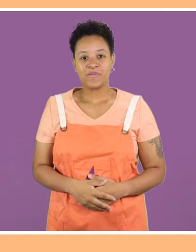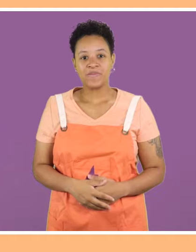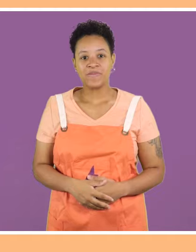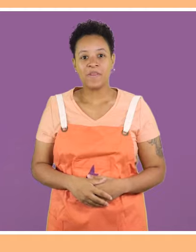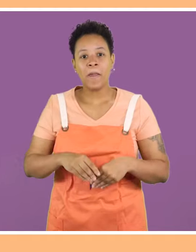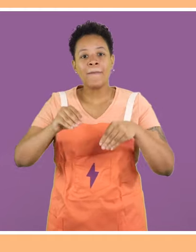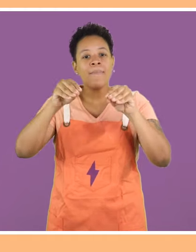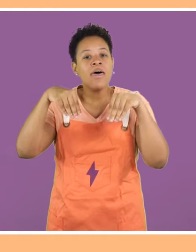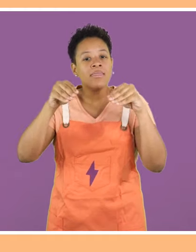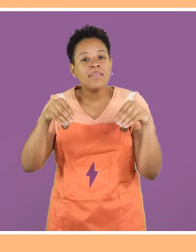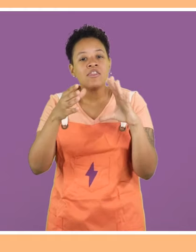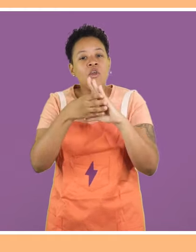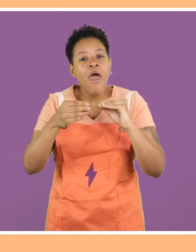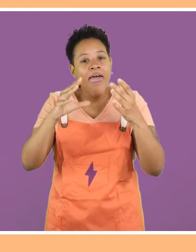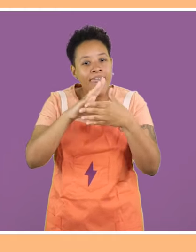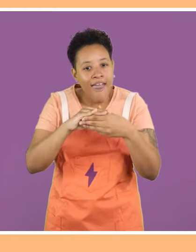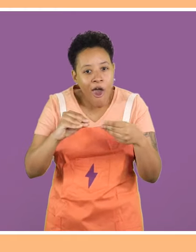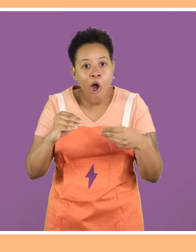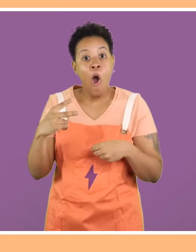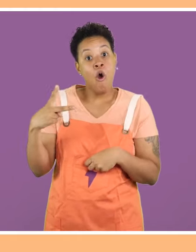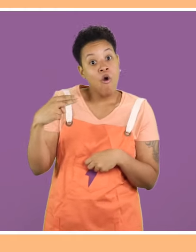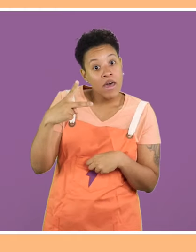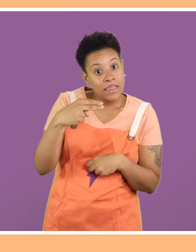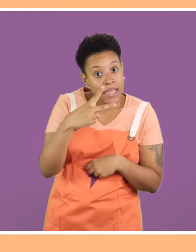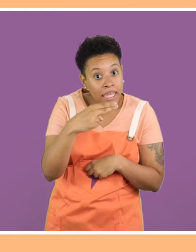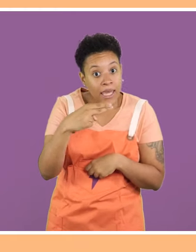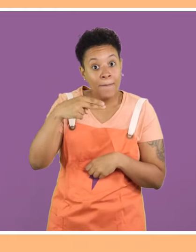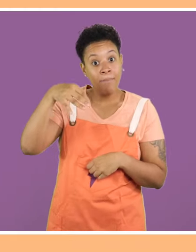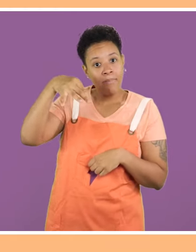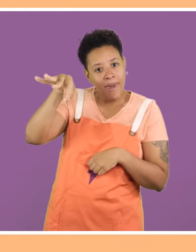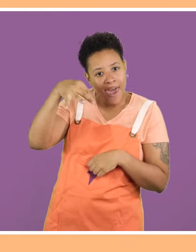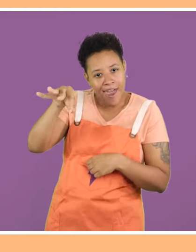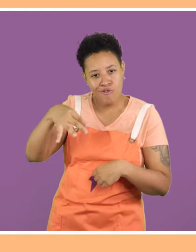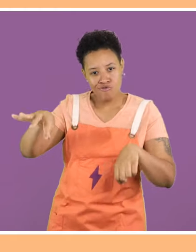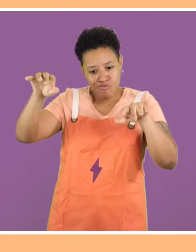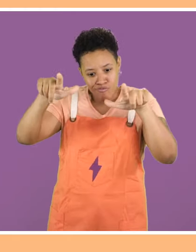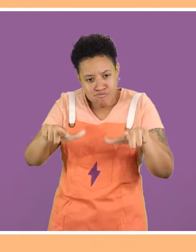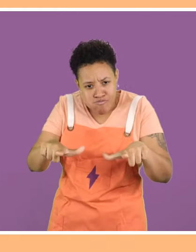folha sulfite. Peça ajuda um adulto.